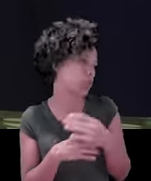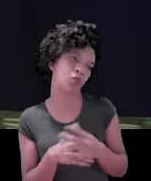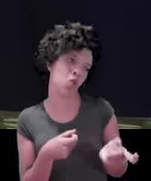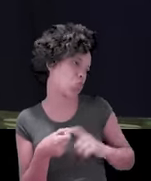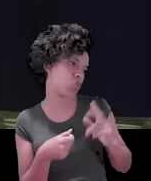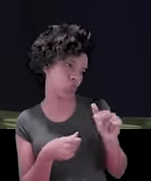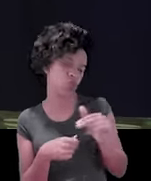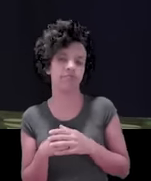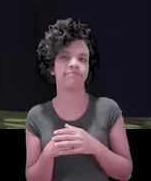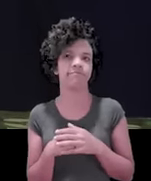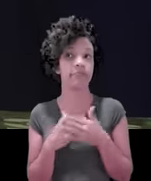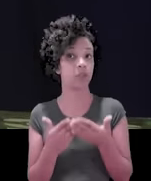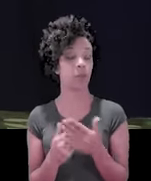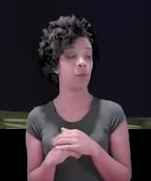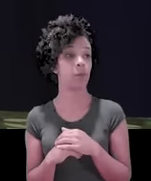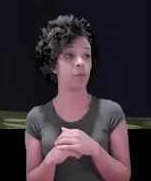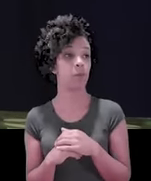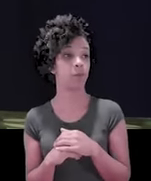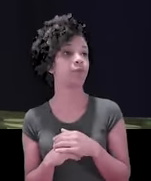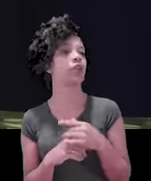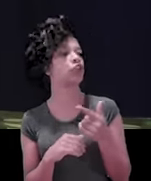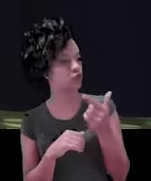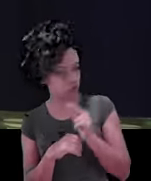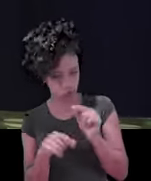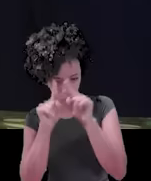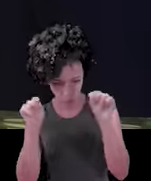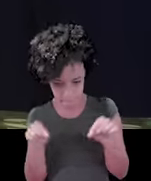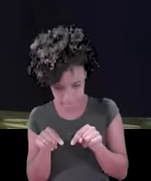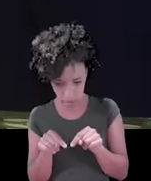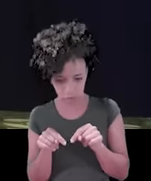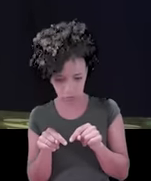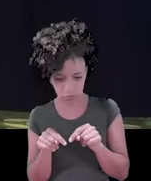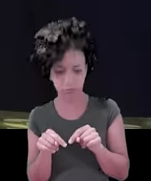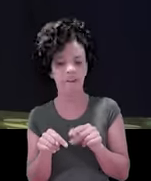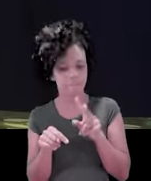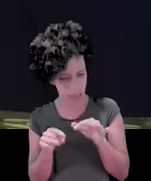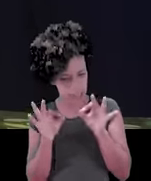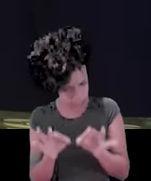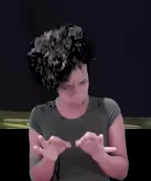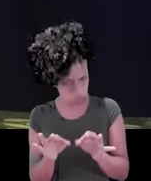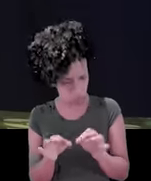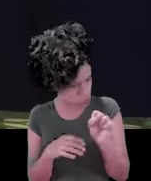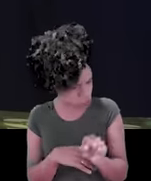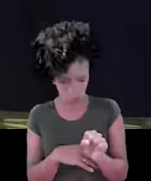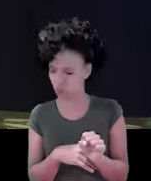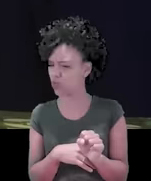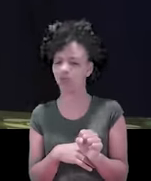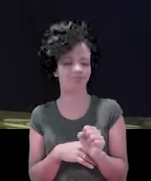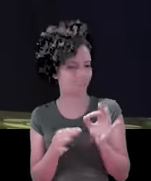não juntam aí eu peguei de novo aqui mapa frente segundo a certo tá longe para caramba